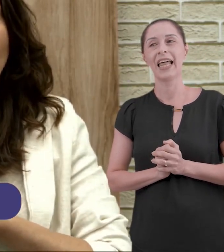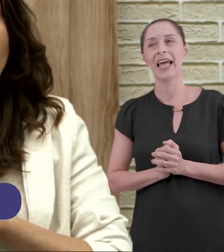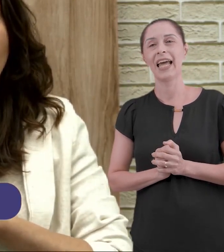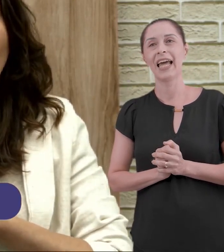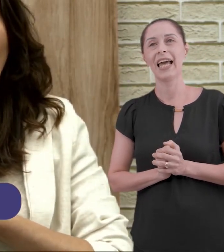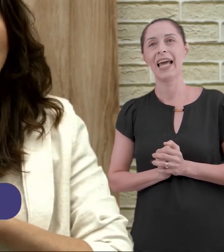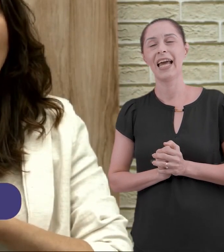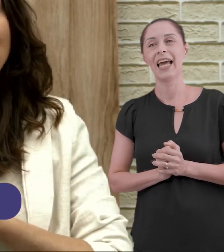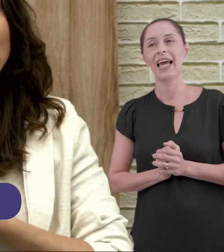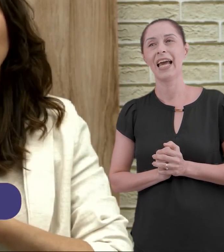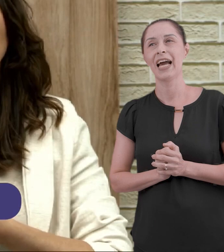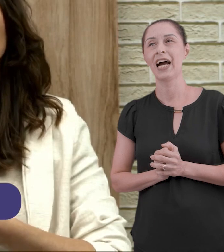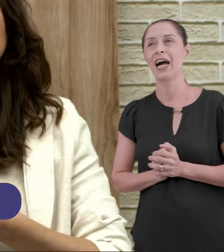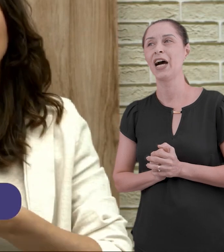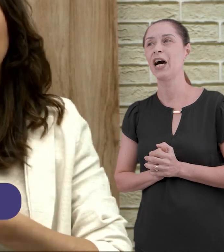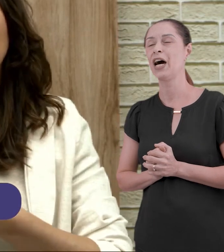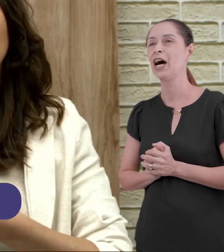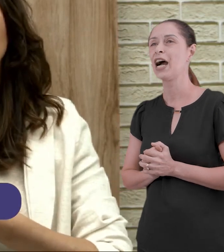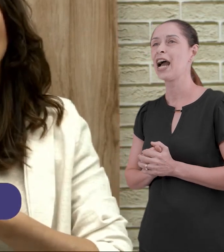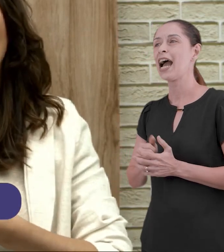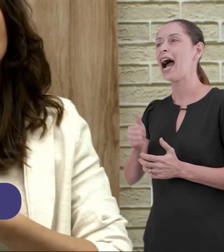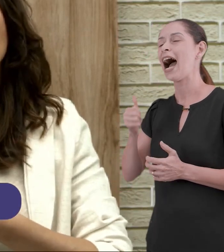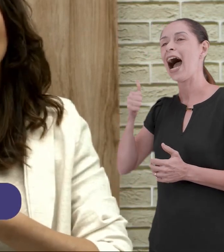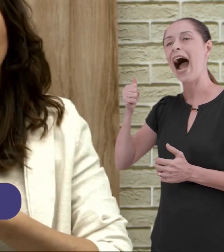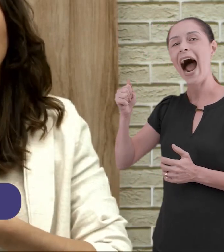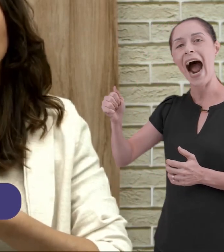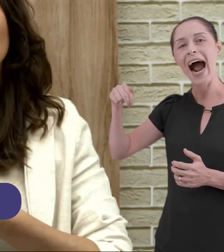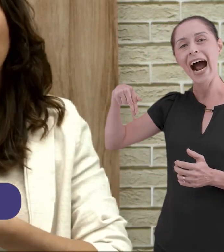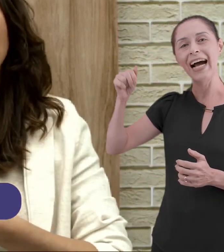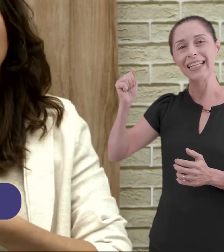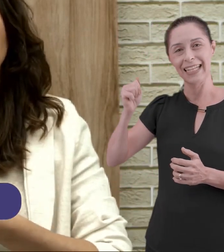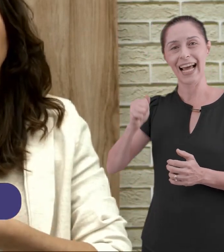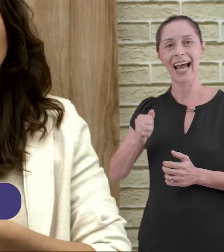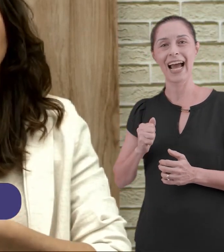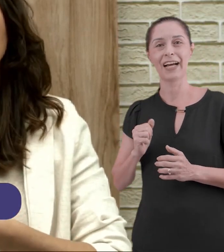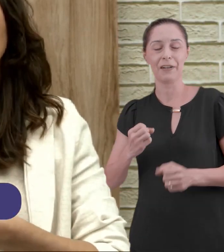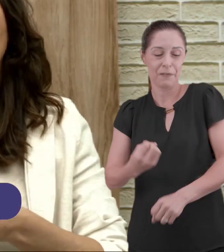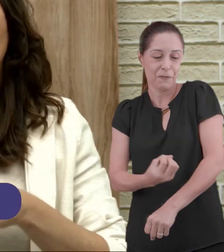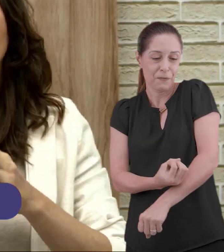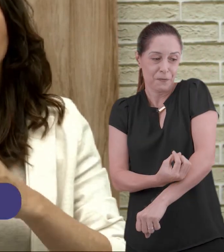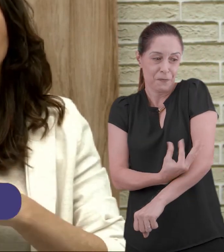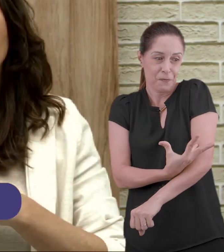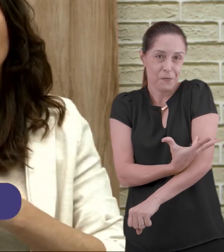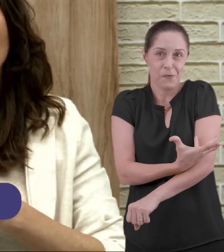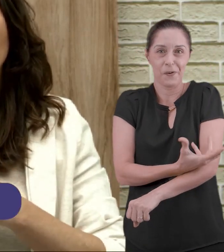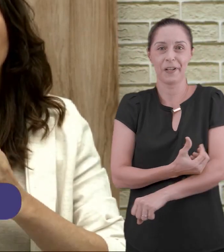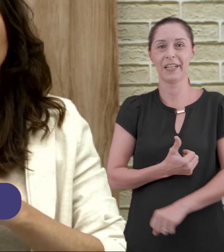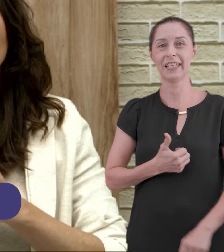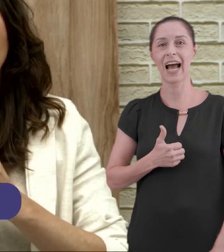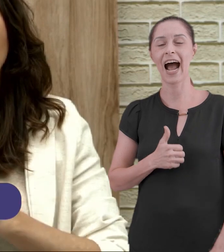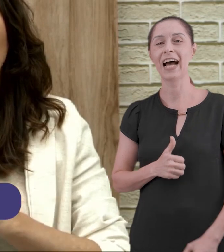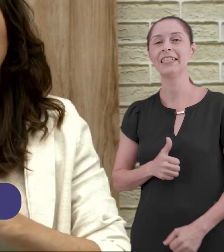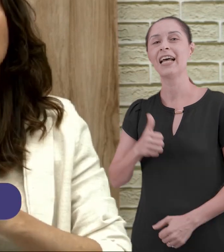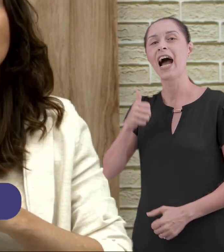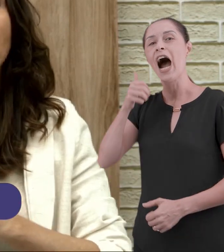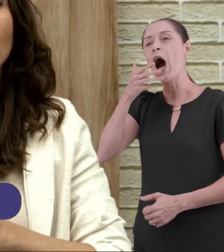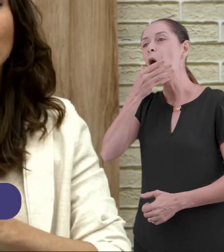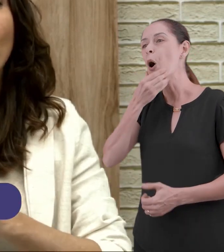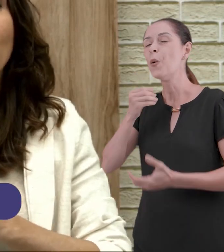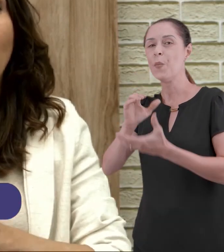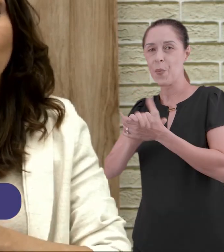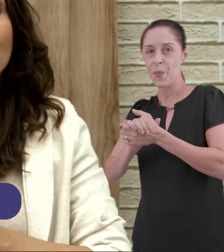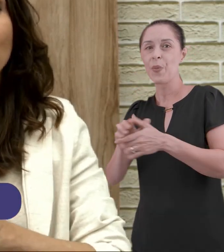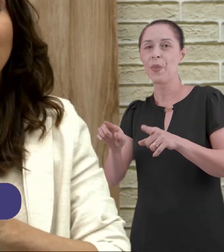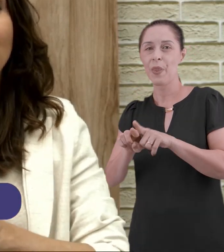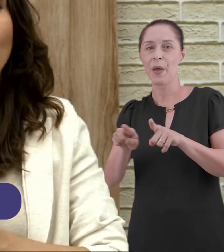assim, como o marido dela ficou emocionado e ela também, ao ver que o filho dela participou